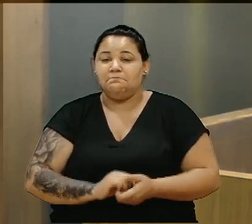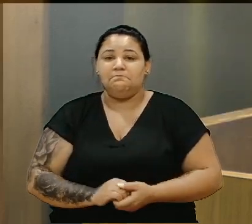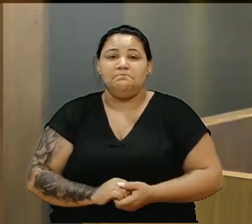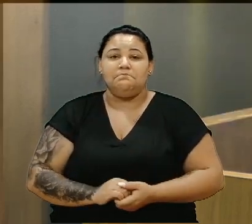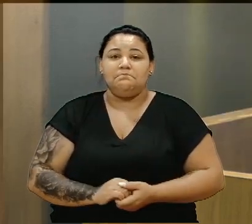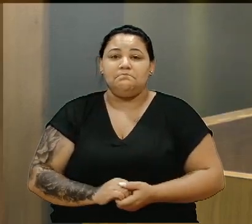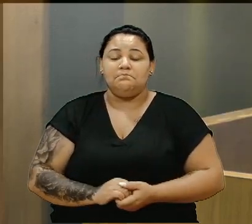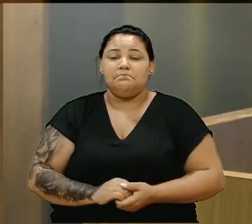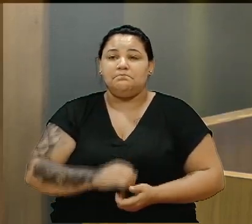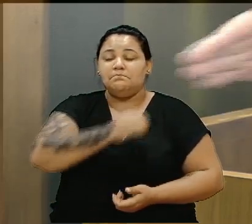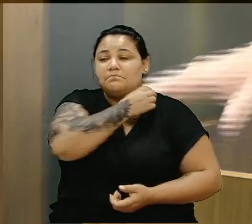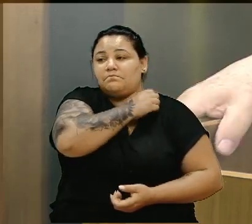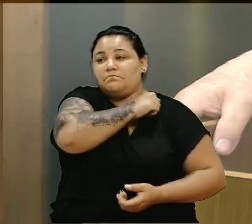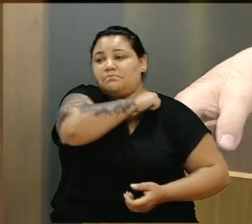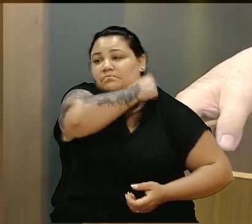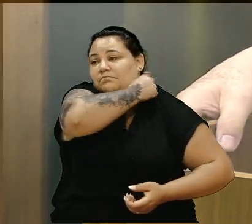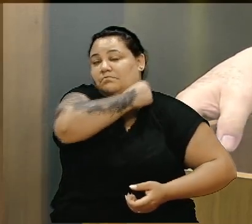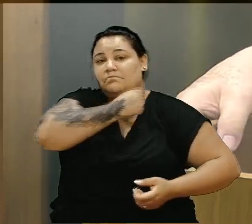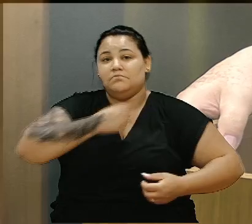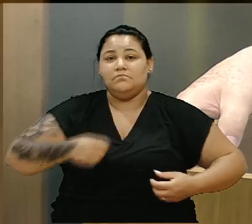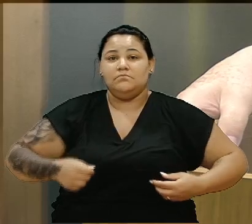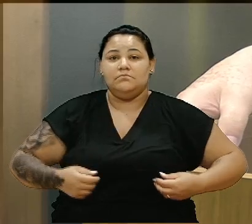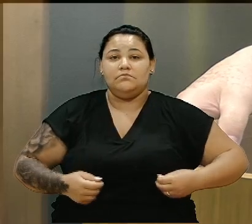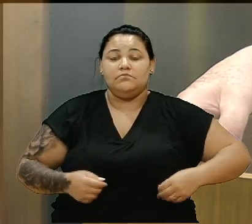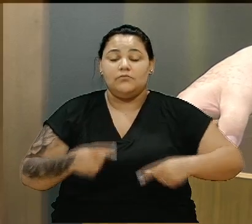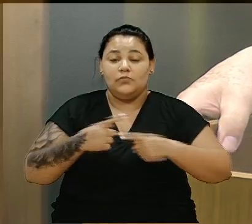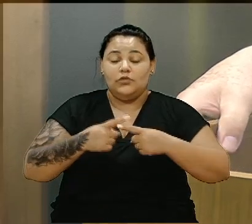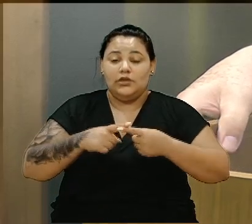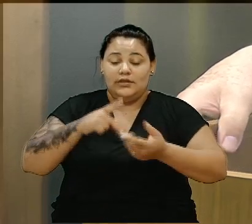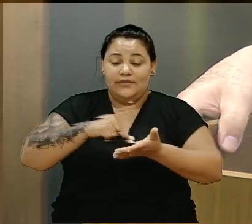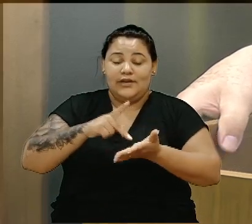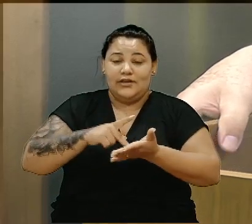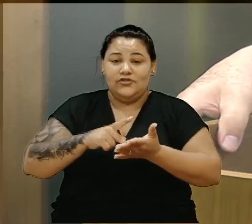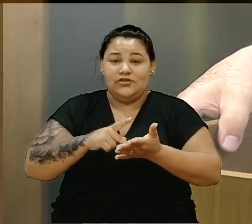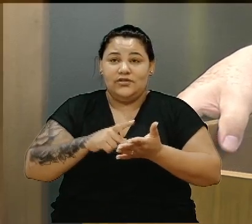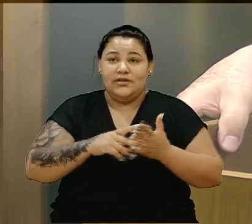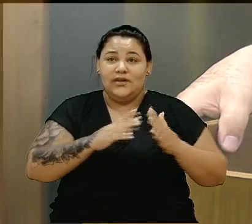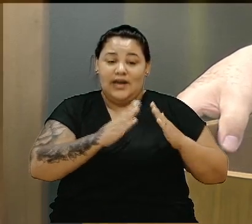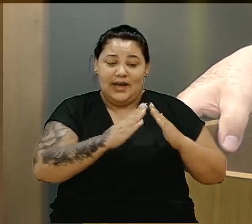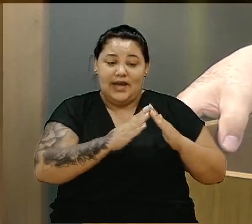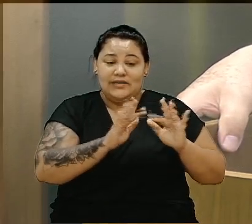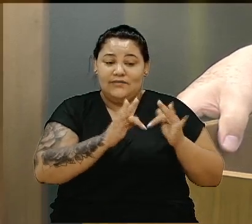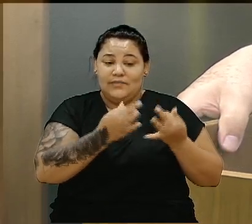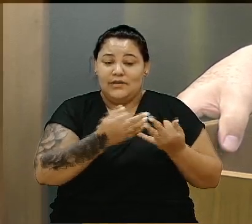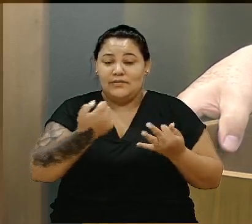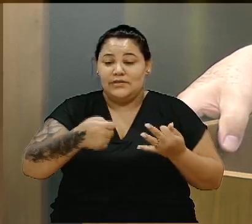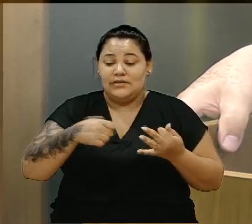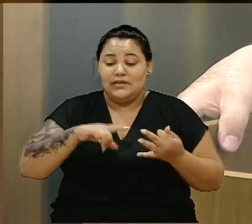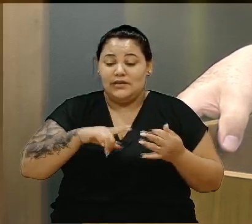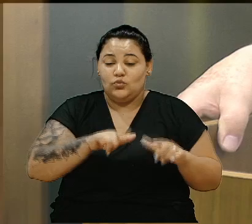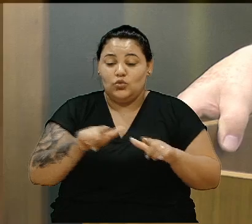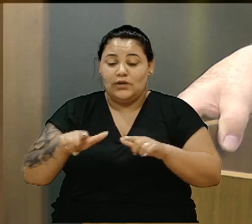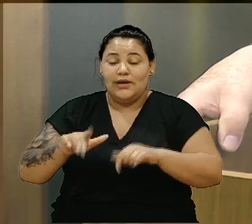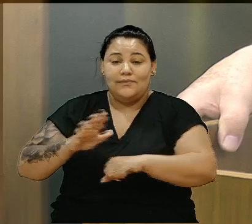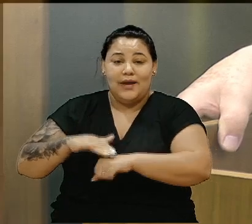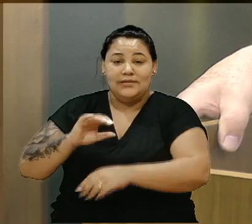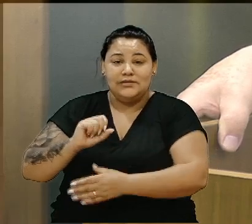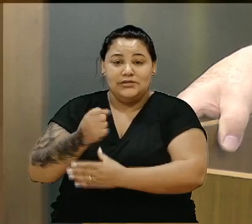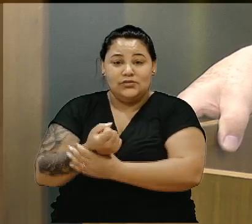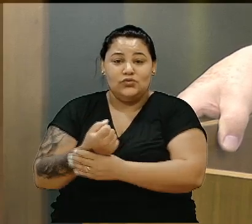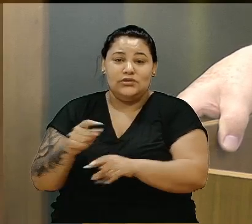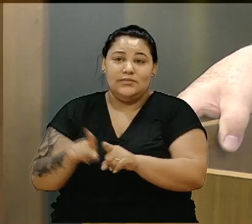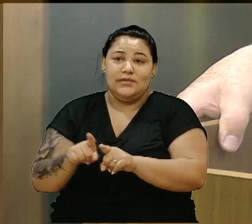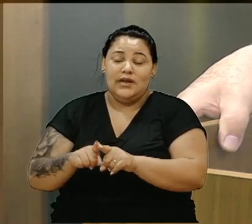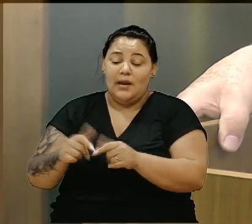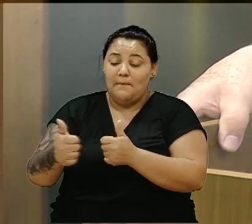Porque, na realidade, as famílias têm que ser colocadas no lugar mais seguro, de preferência próximo ali do bairro Fátima, né? Que elas